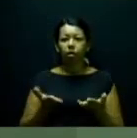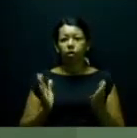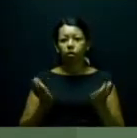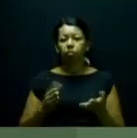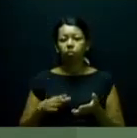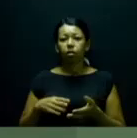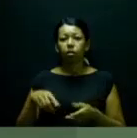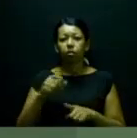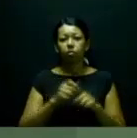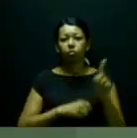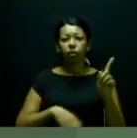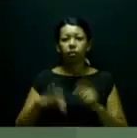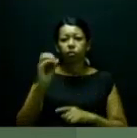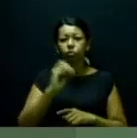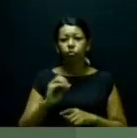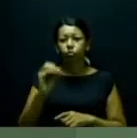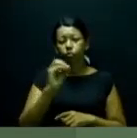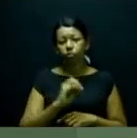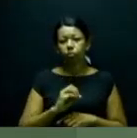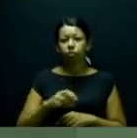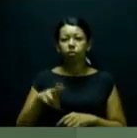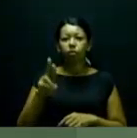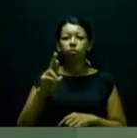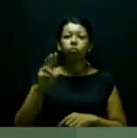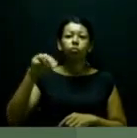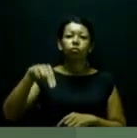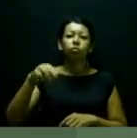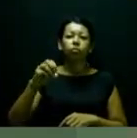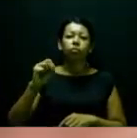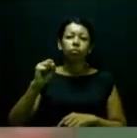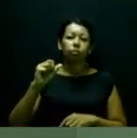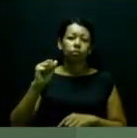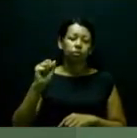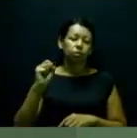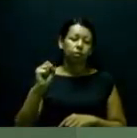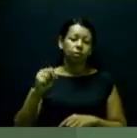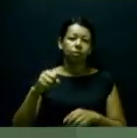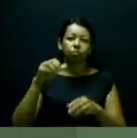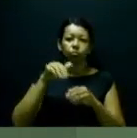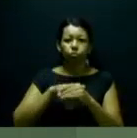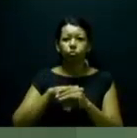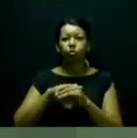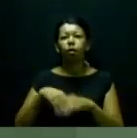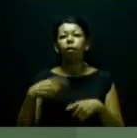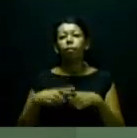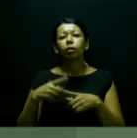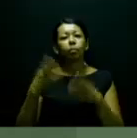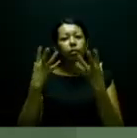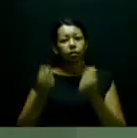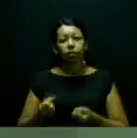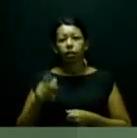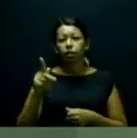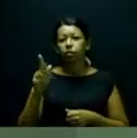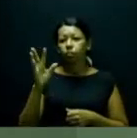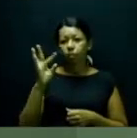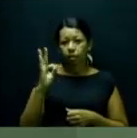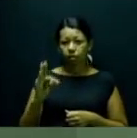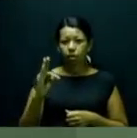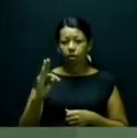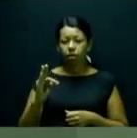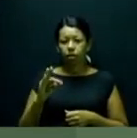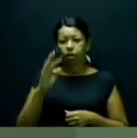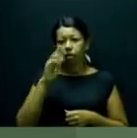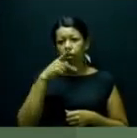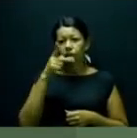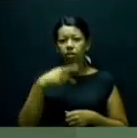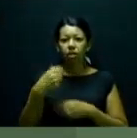em outubro, nas urnas, porque não dá para aceitar de forma nenhuma que o Partido dos Trabalhadores, que até então